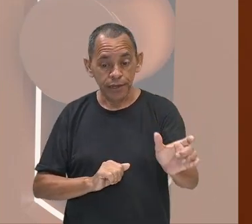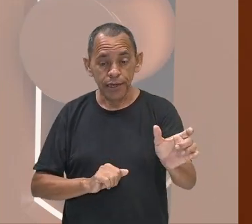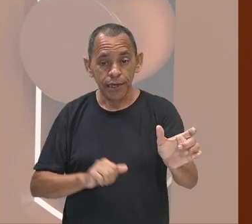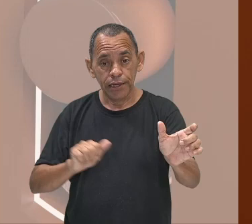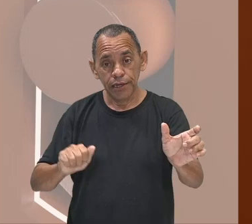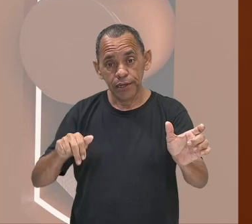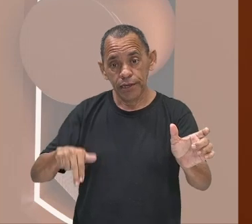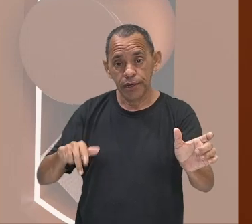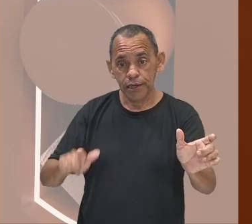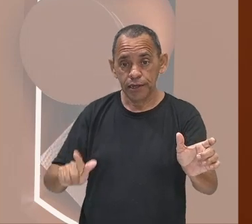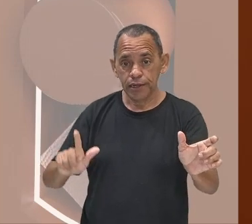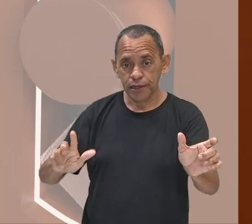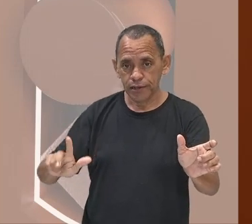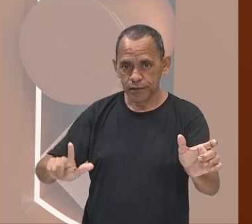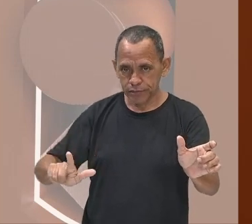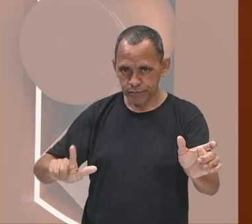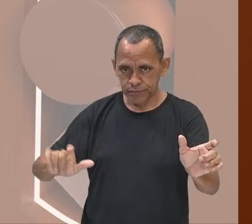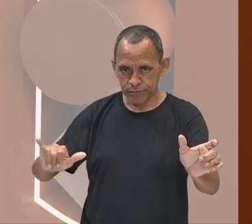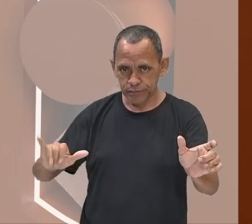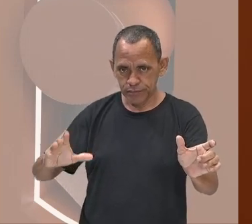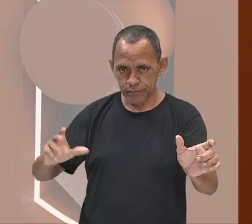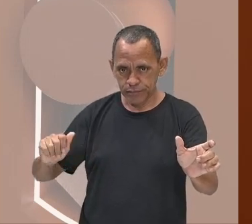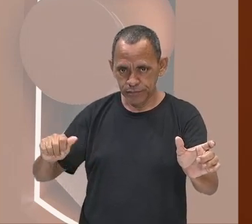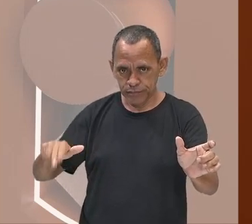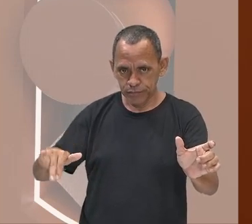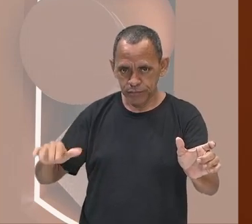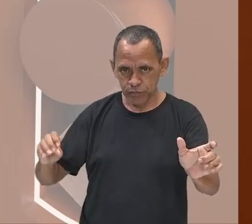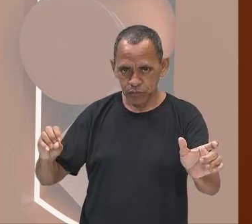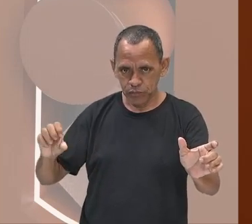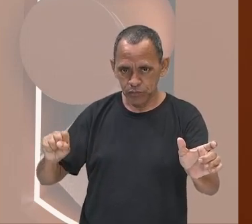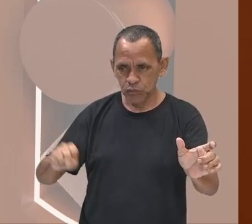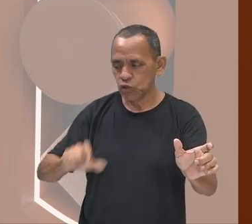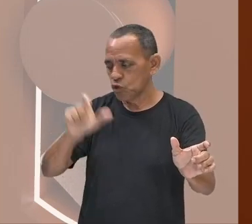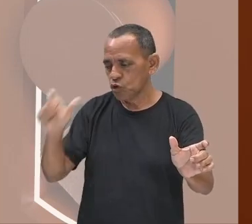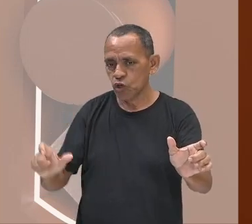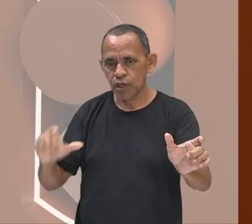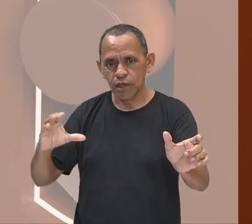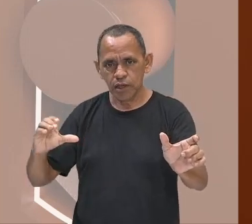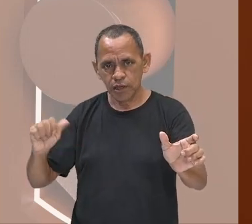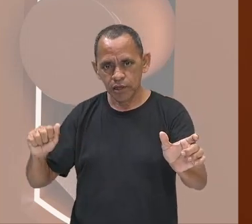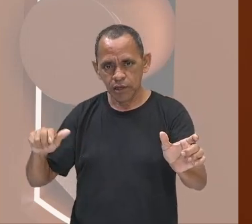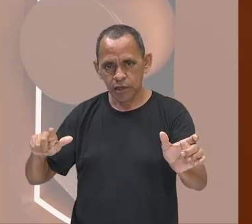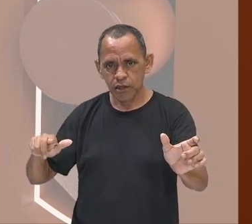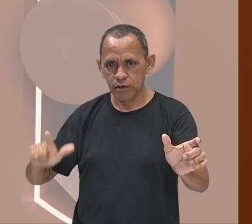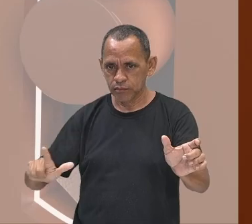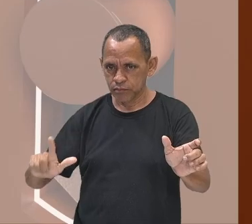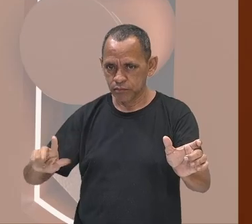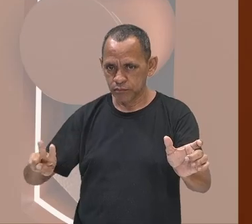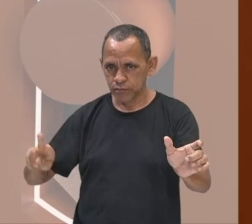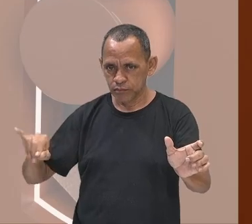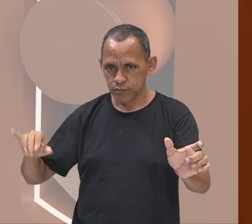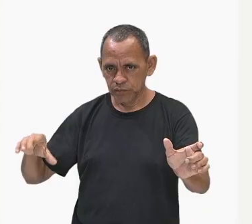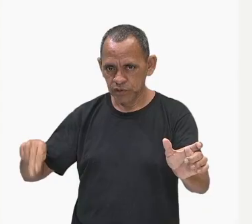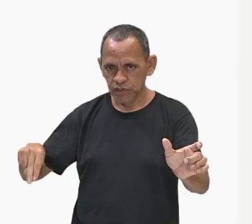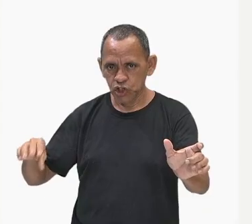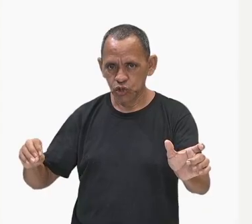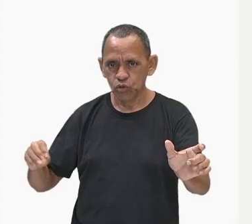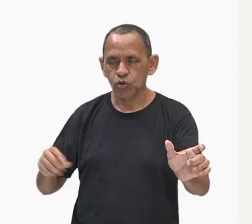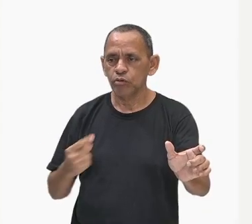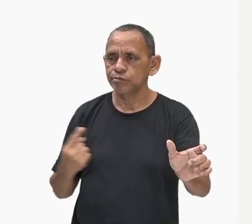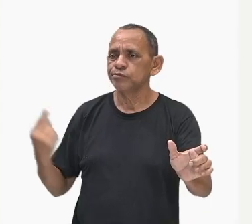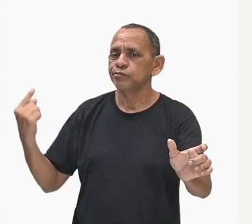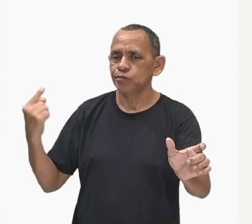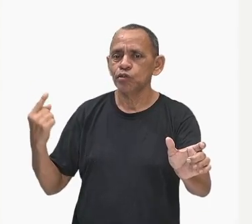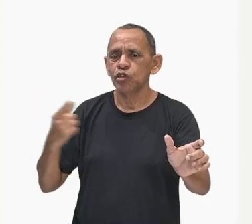nos preceitos da predestinação do que naqueles preceitos que condenavam a acumulação de riqueza. Vamos ao texto, vamos lá, para